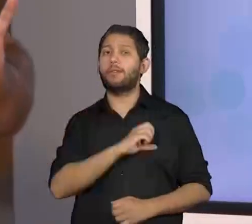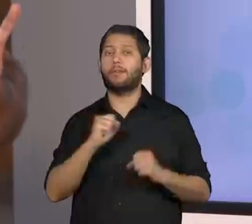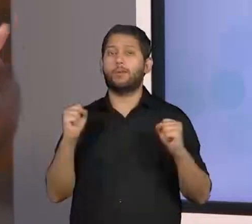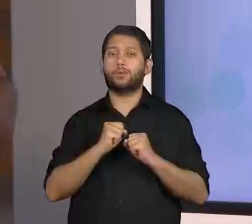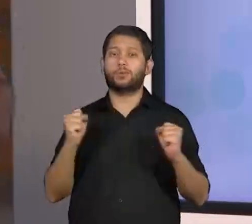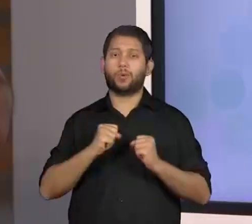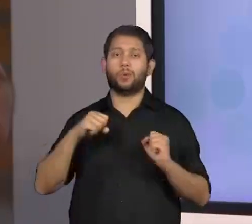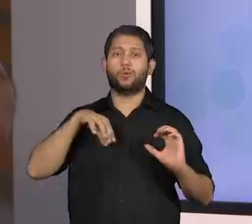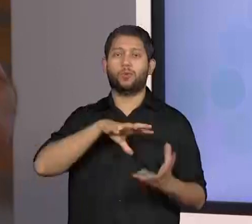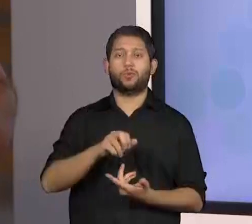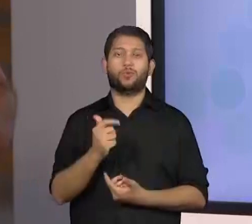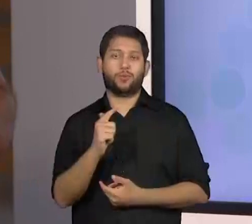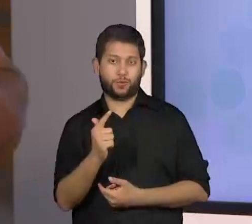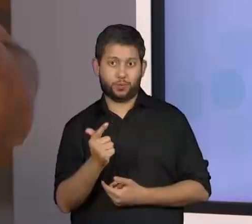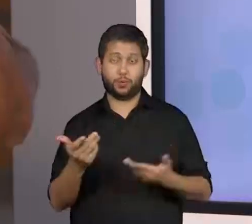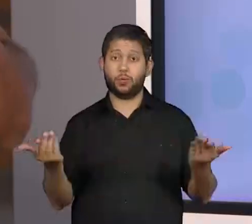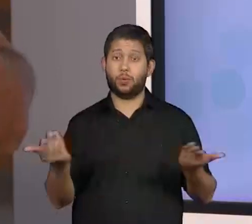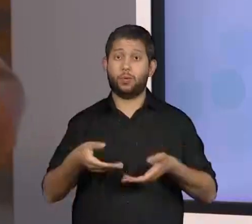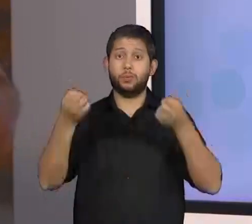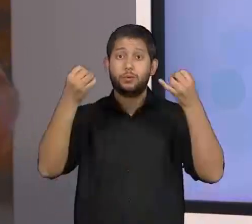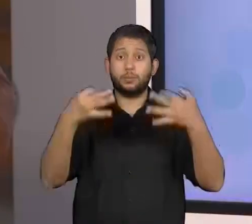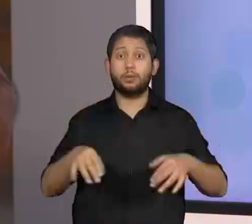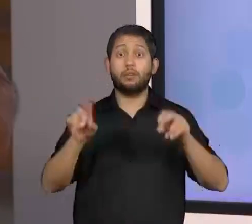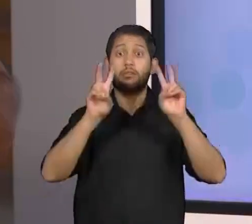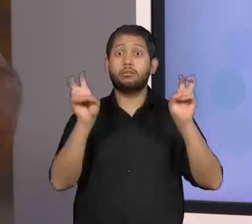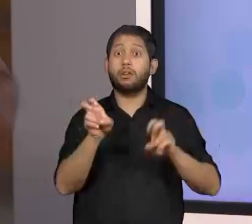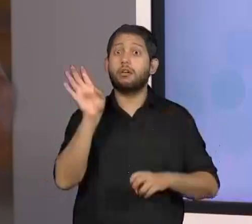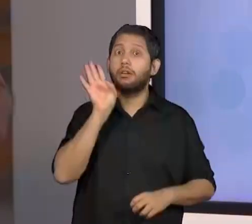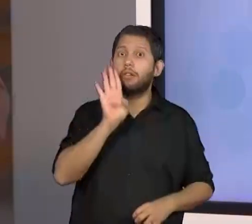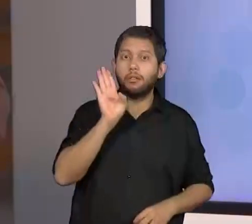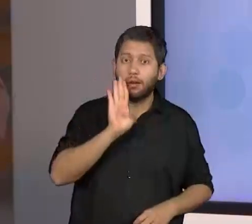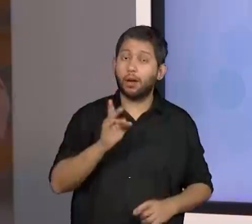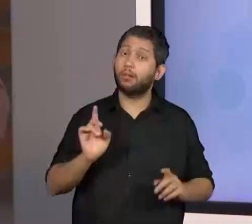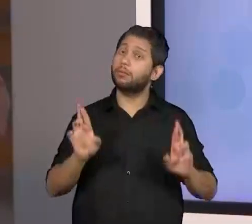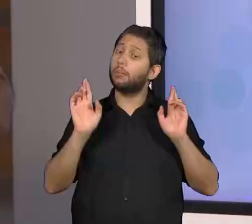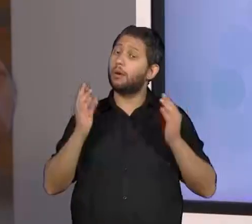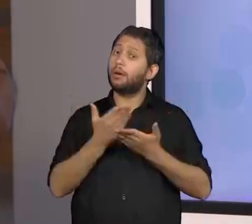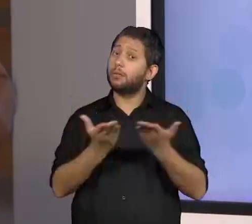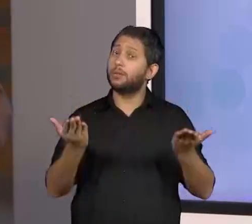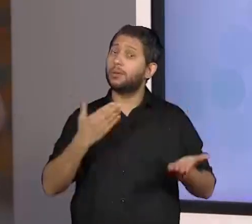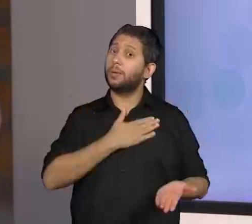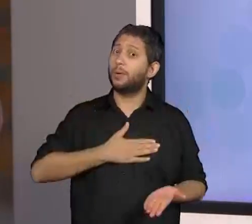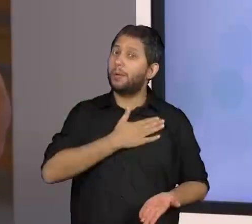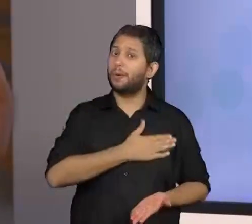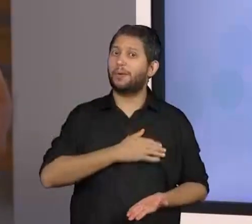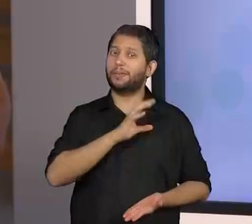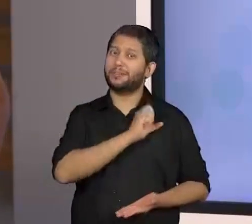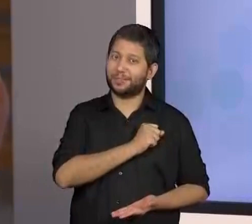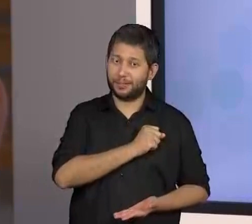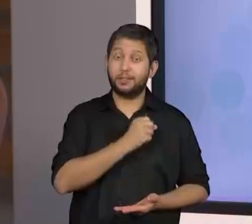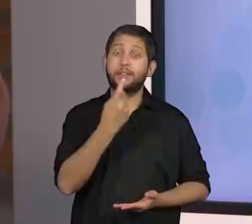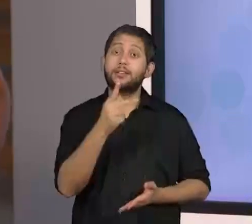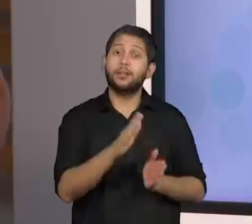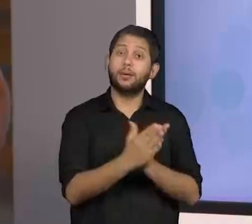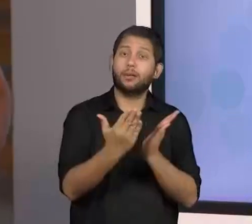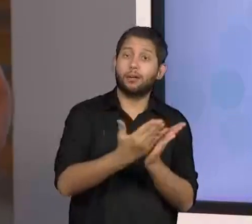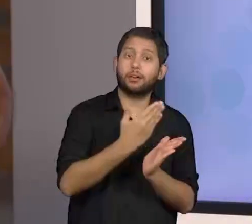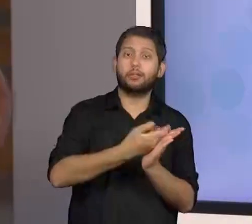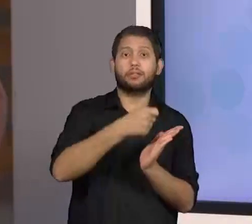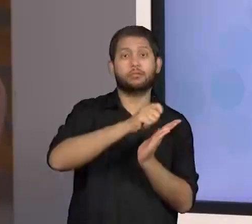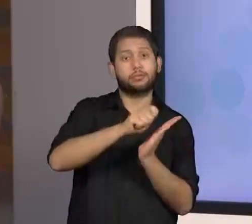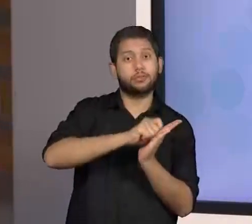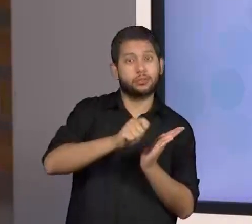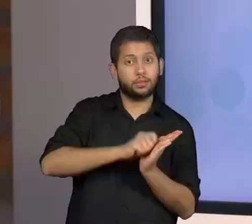Geografia e hoje nós vamos falar sobre um tema muito legal e eu espero que você acompanhe e escreva no seu caderno e